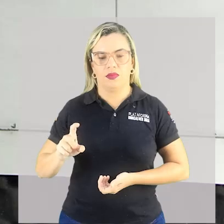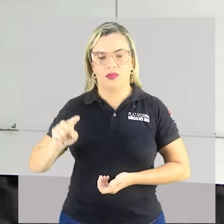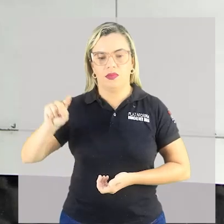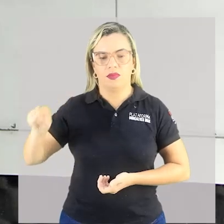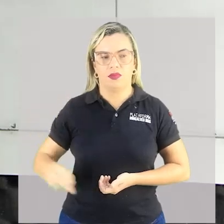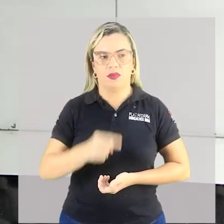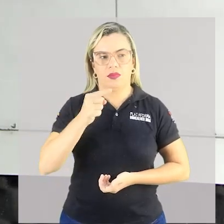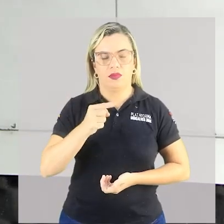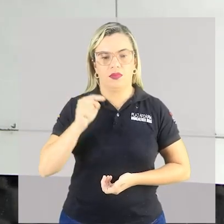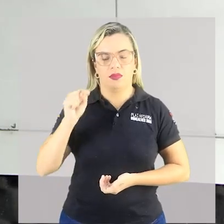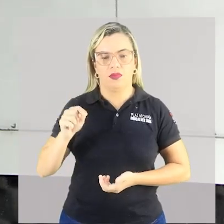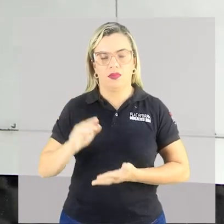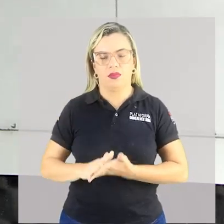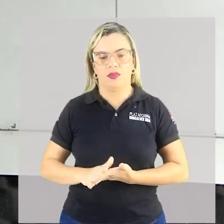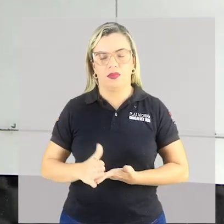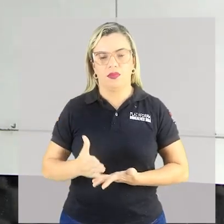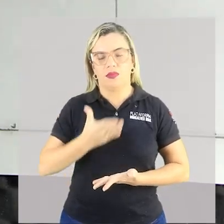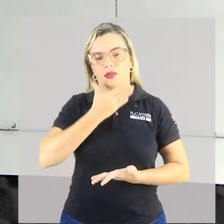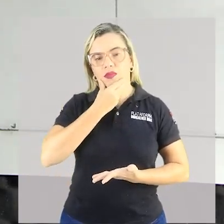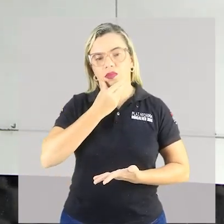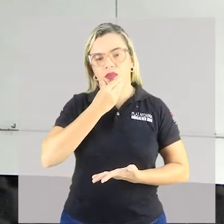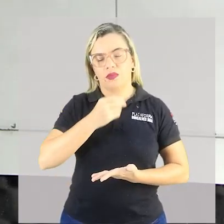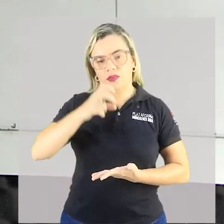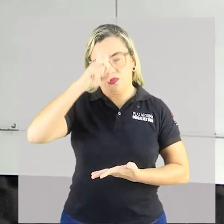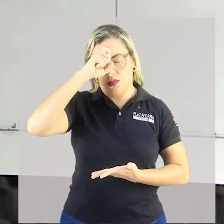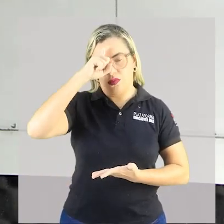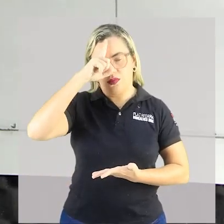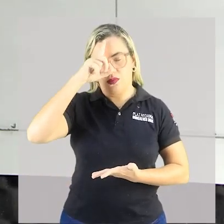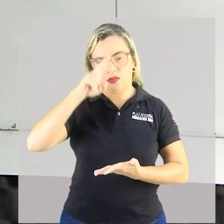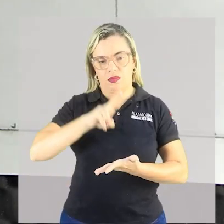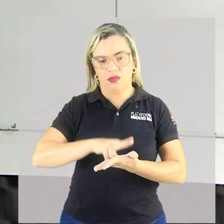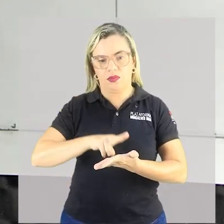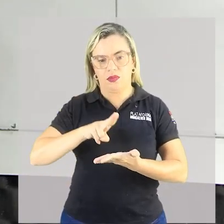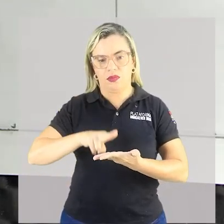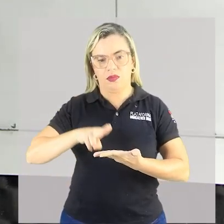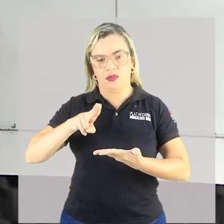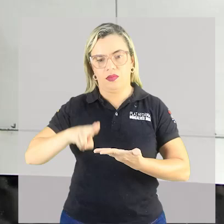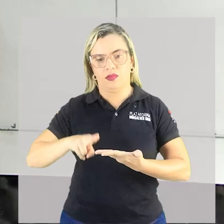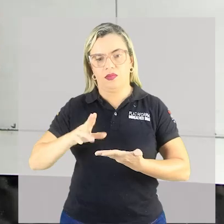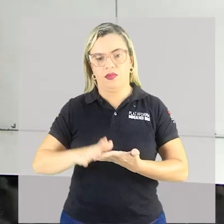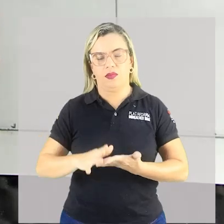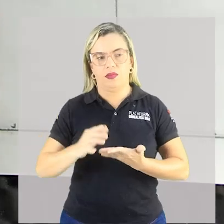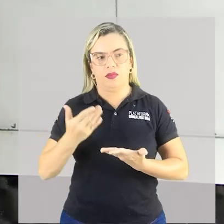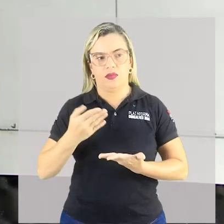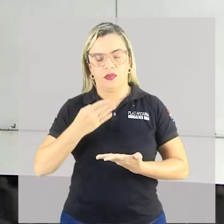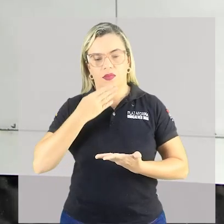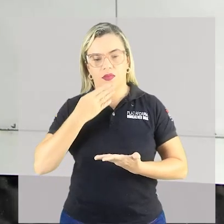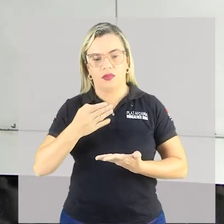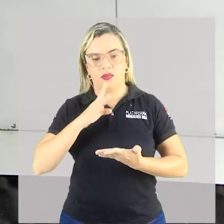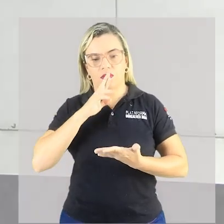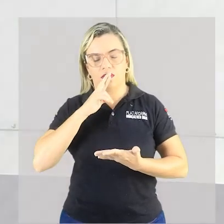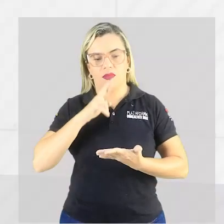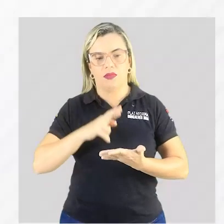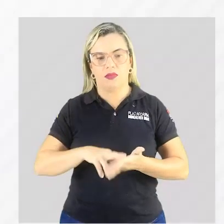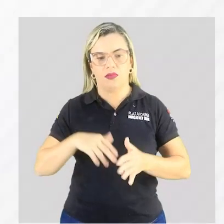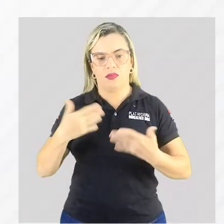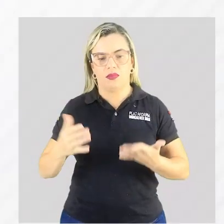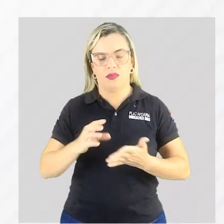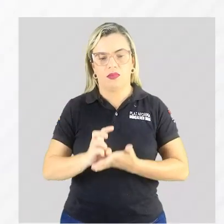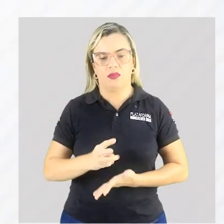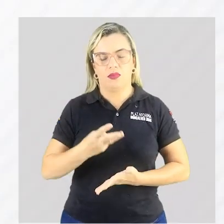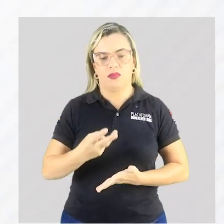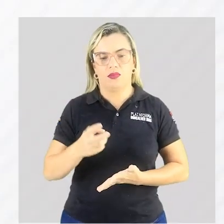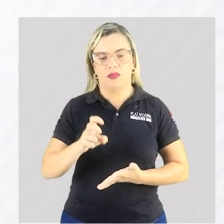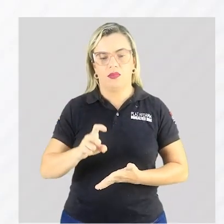35.000 internações ao todo, tá? Que é justamente o que ele está pedindo aí pra gente.